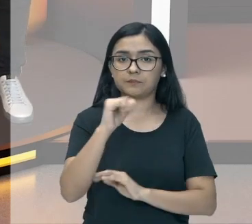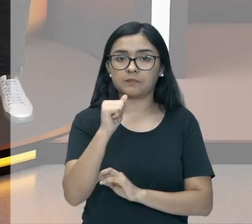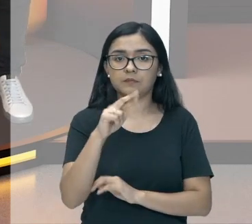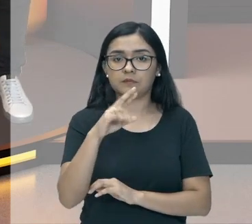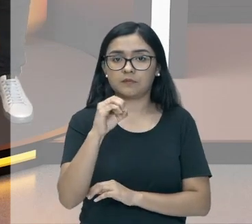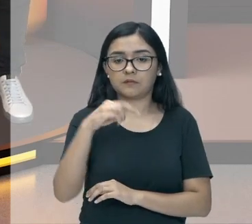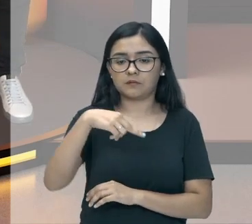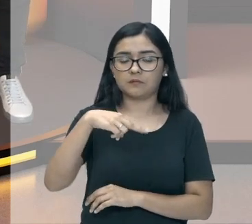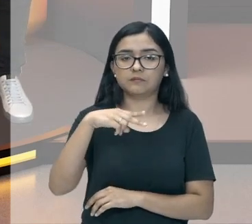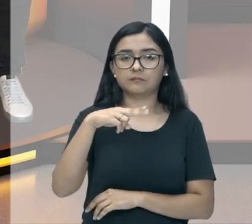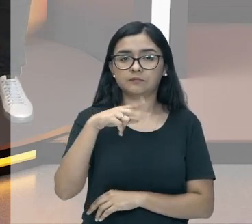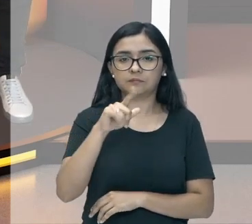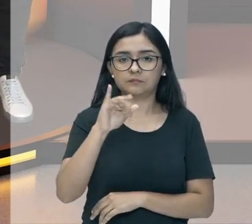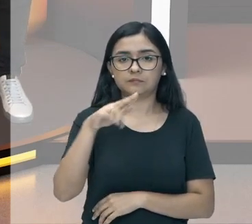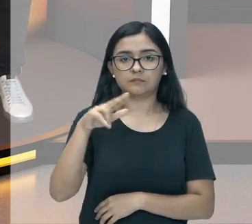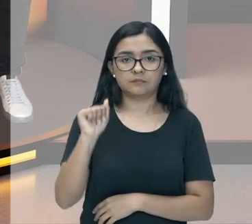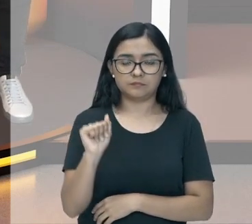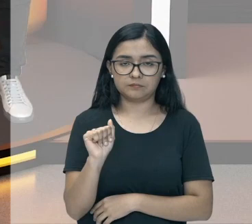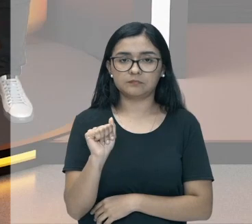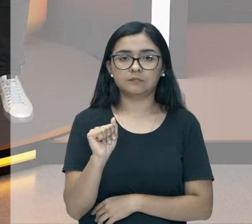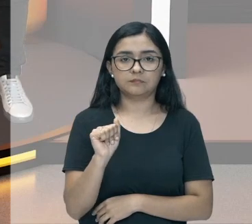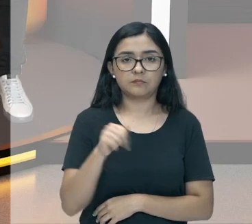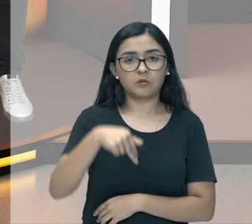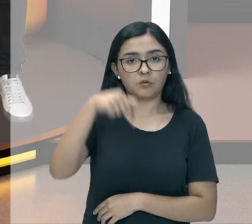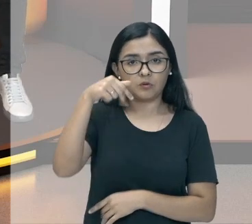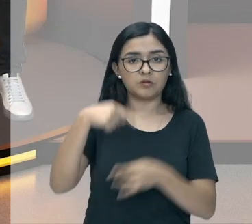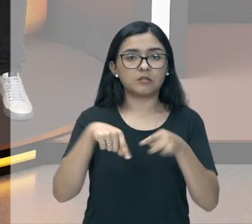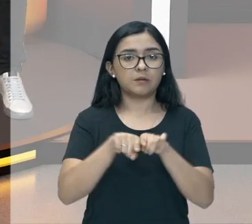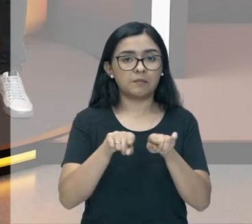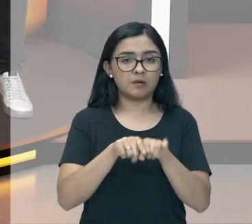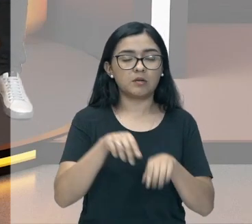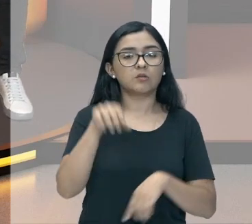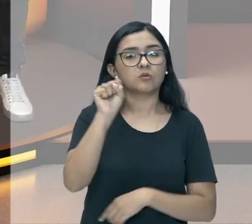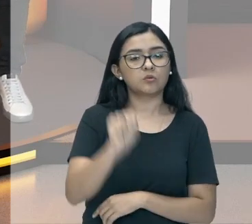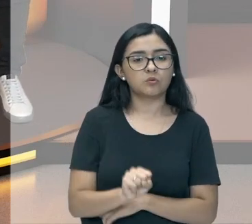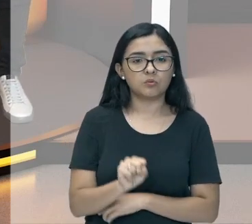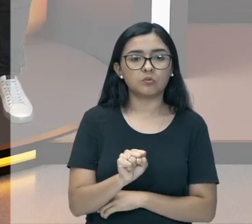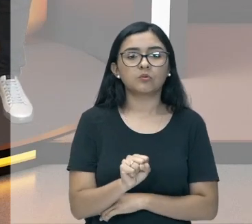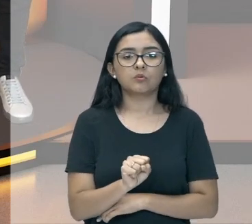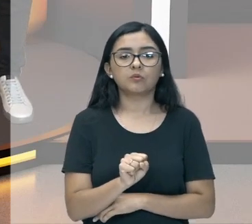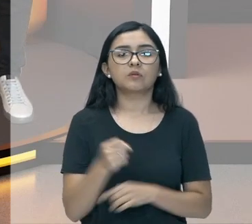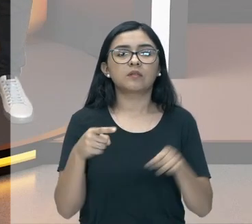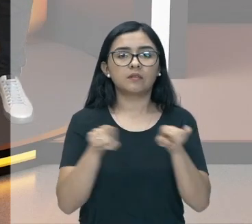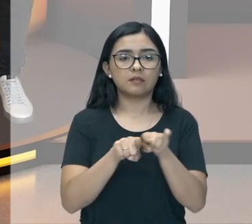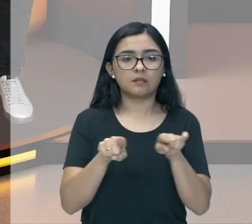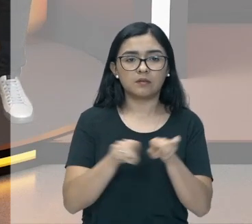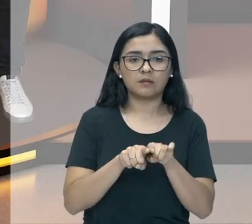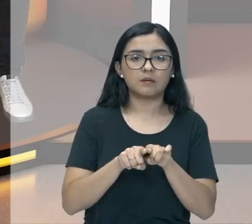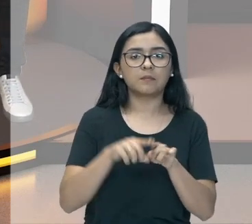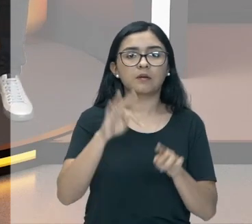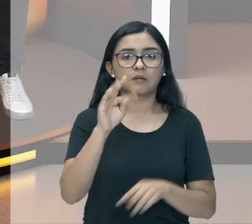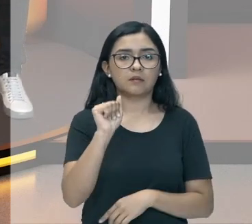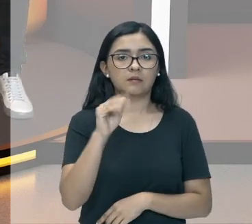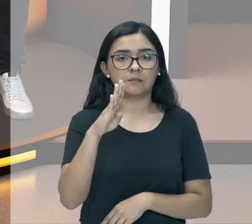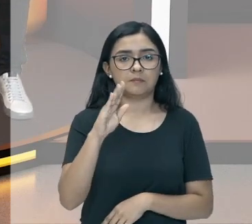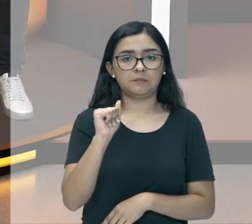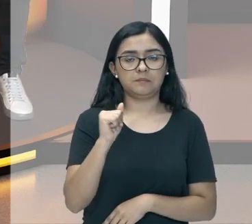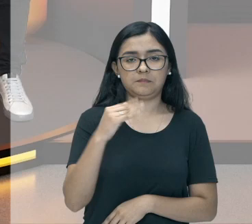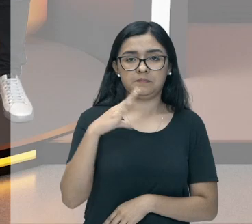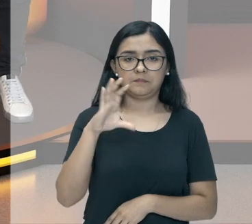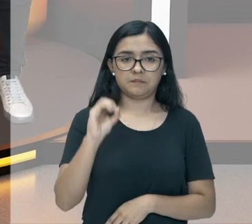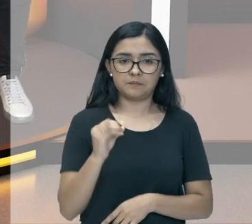Norte como da Carolina do Sul. O fumo vinha da Virgínia e o alcatrão e